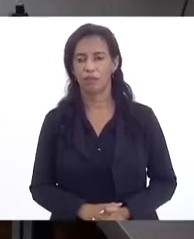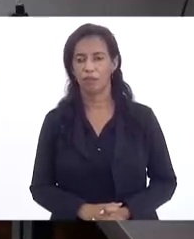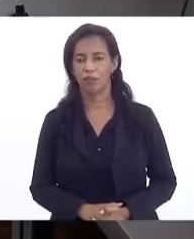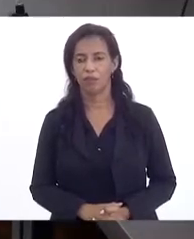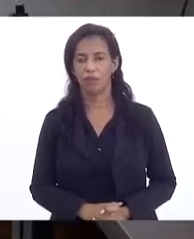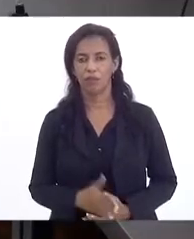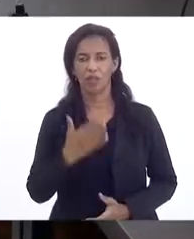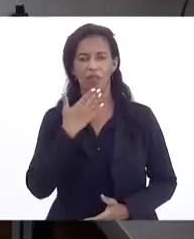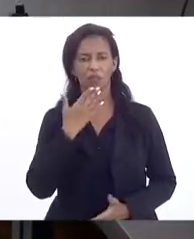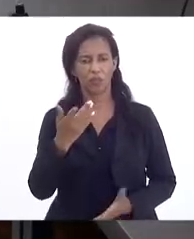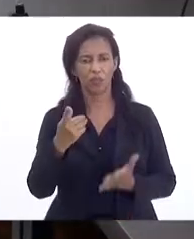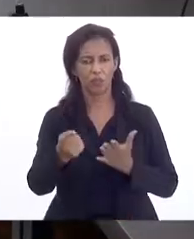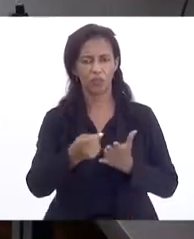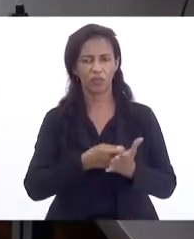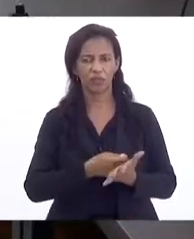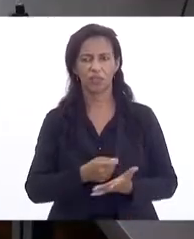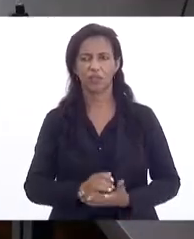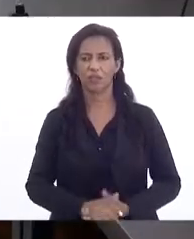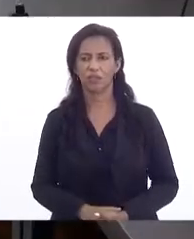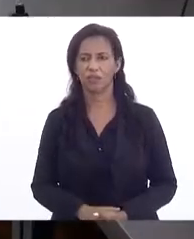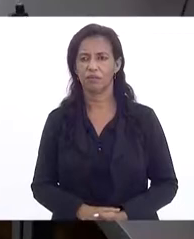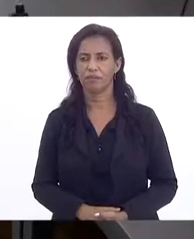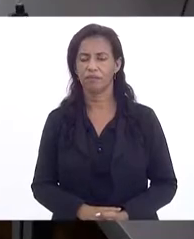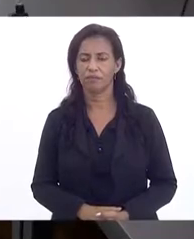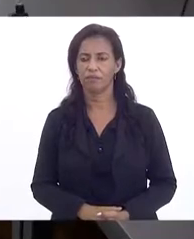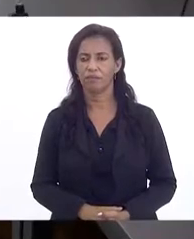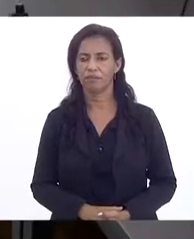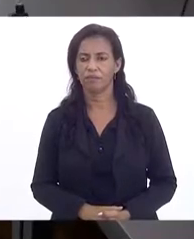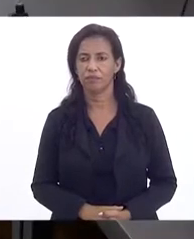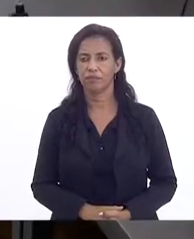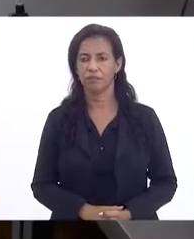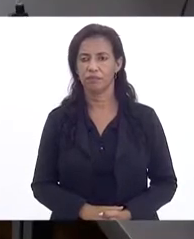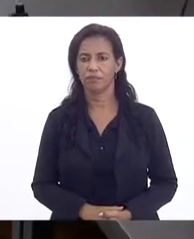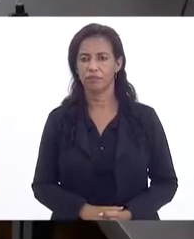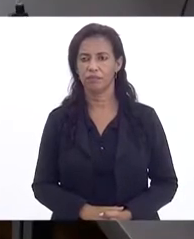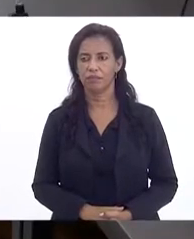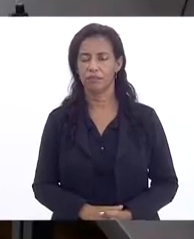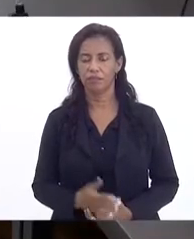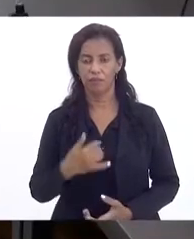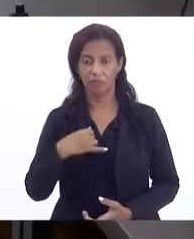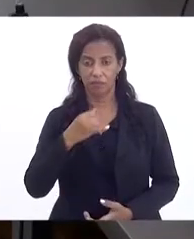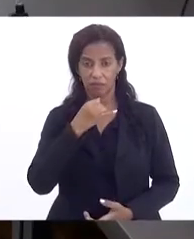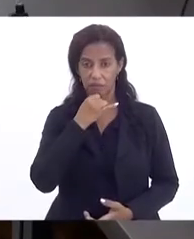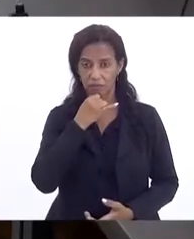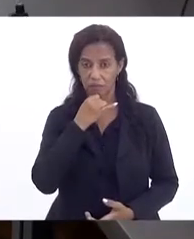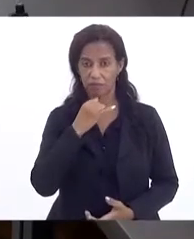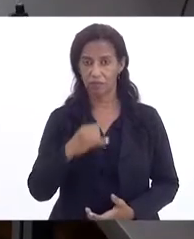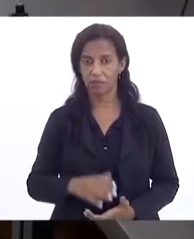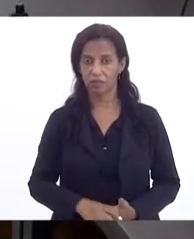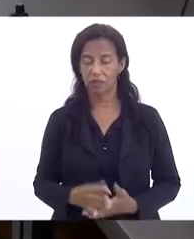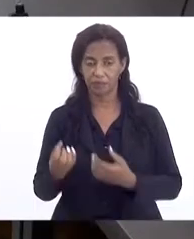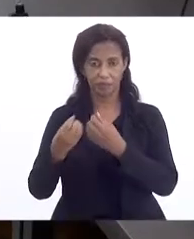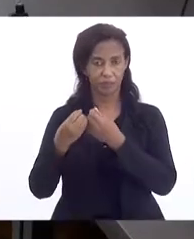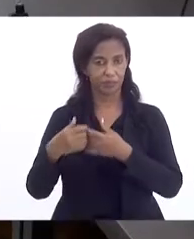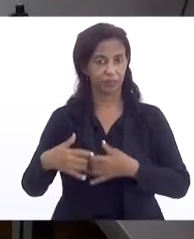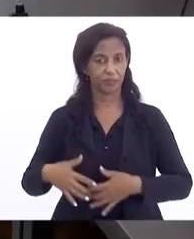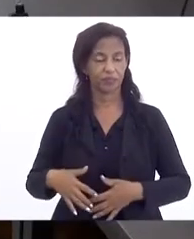Eu vou pedir vista, porque eu fico muito